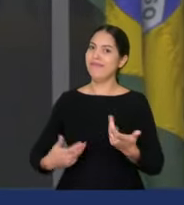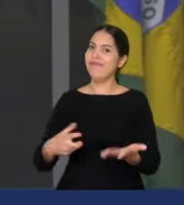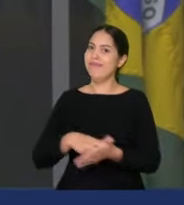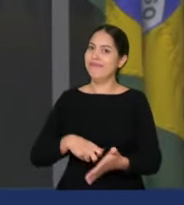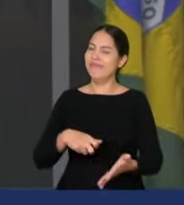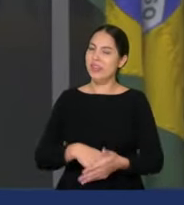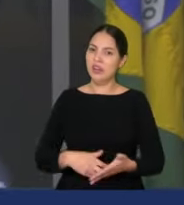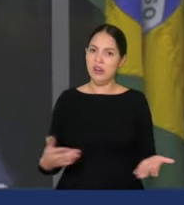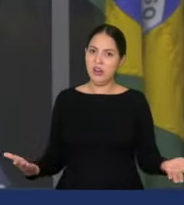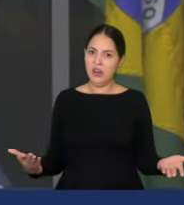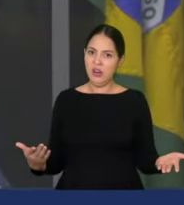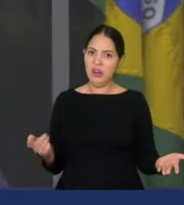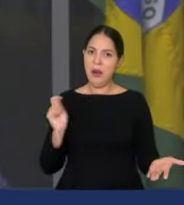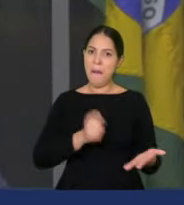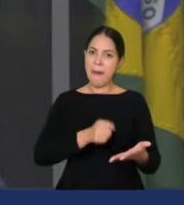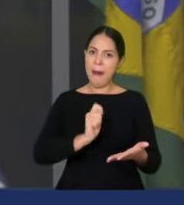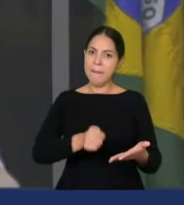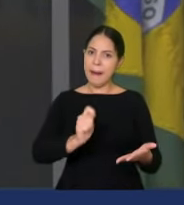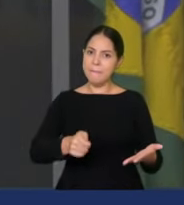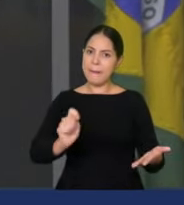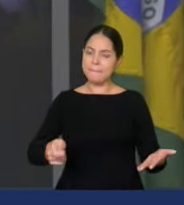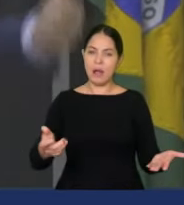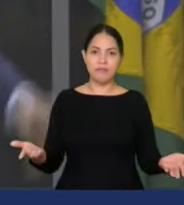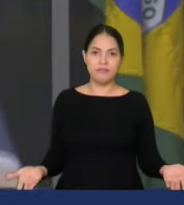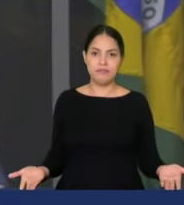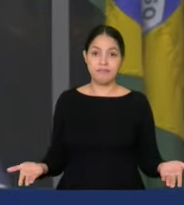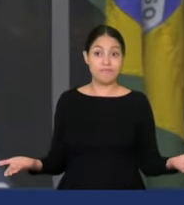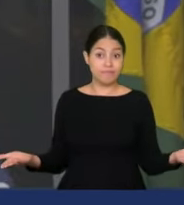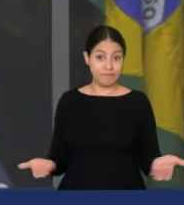ações, o governo federal